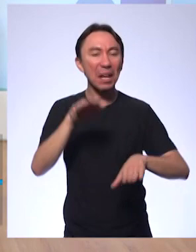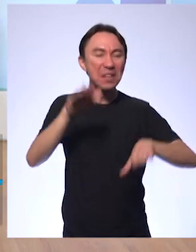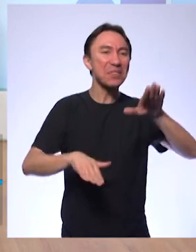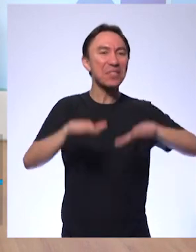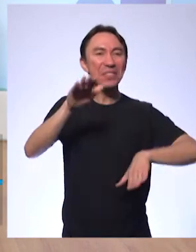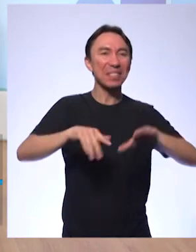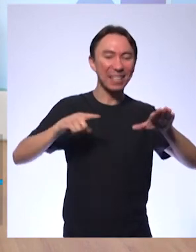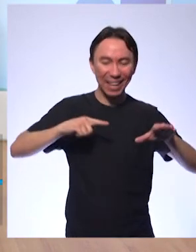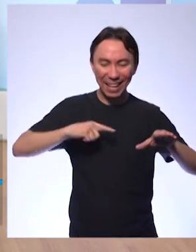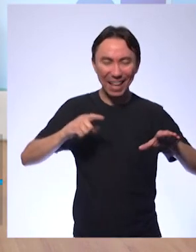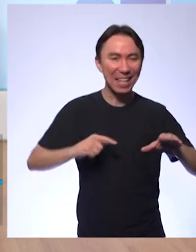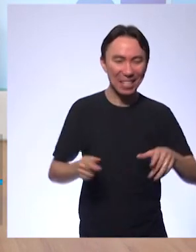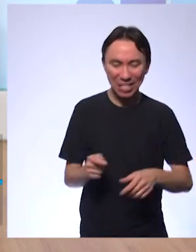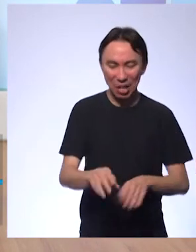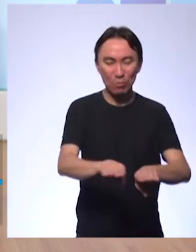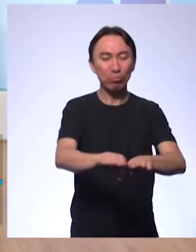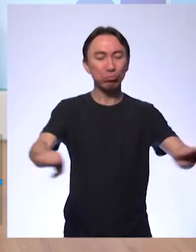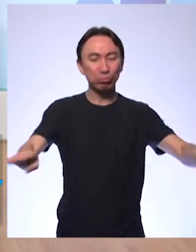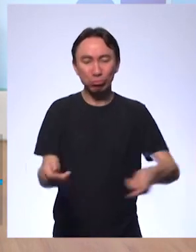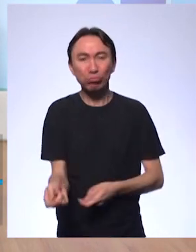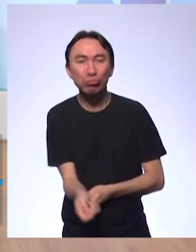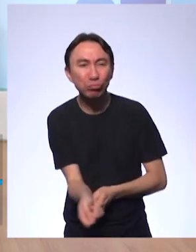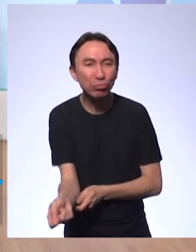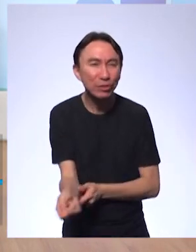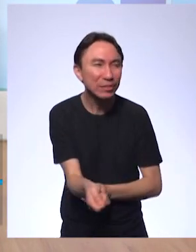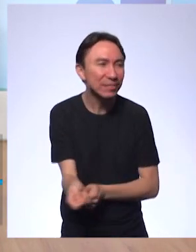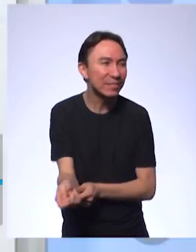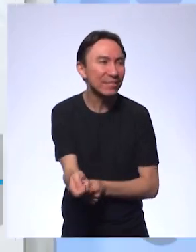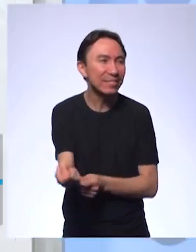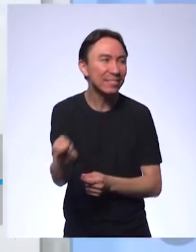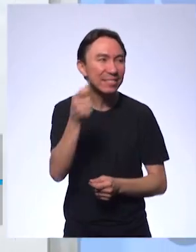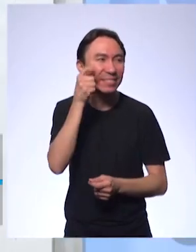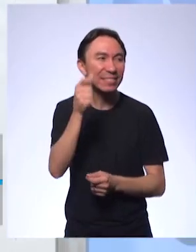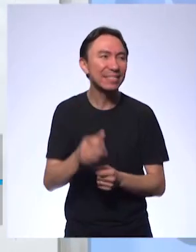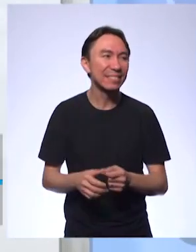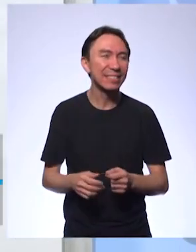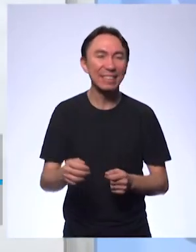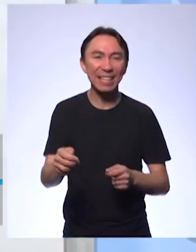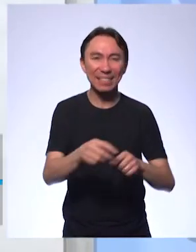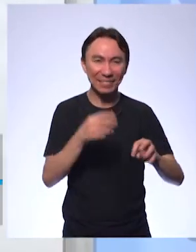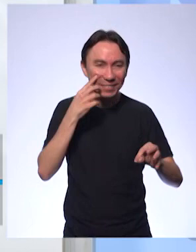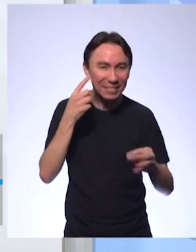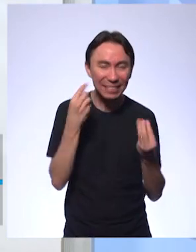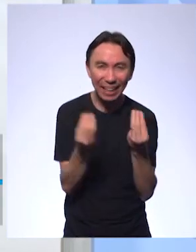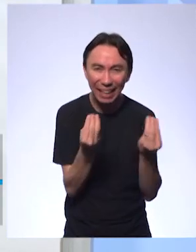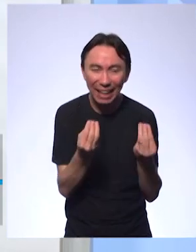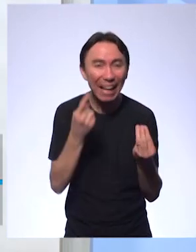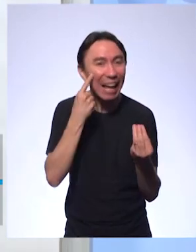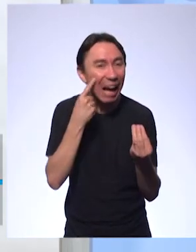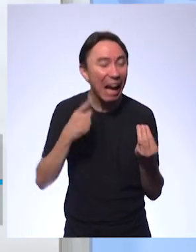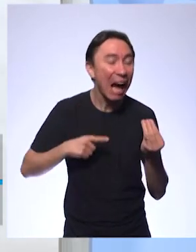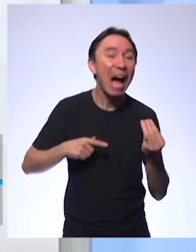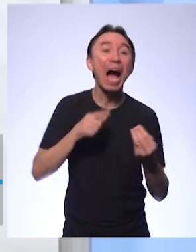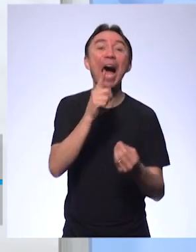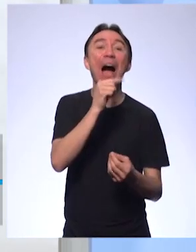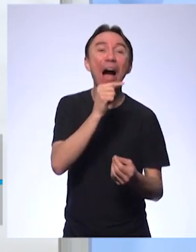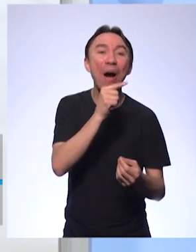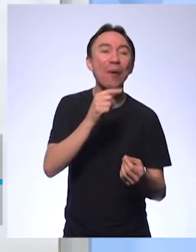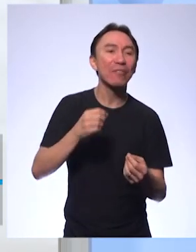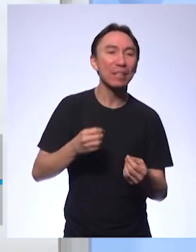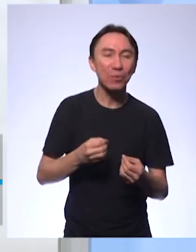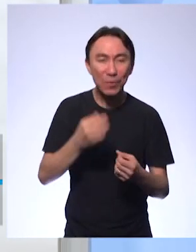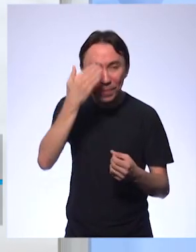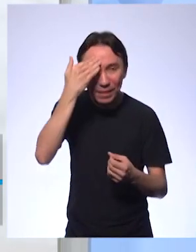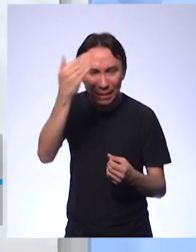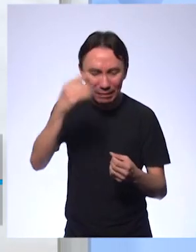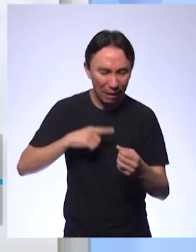calçada, né? Você tomava da mangueira e tal. Então, essa água aí, ela tem na sua composição, e o gosto dela fica um pouco